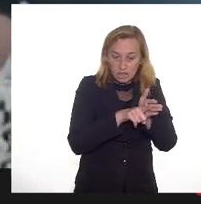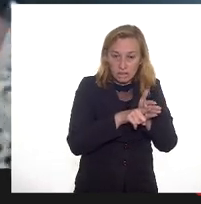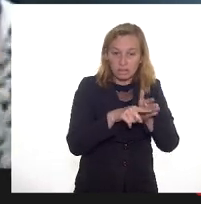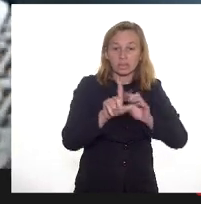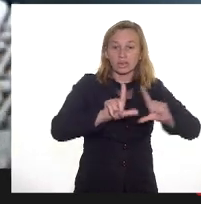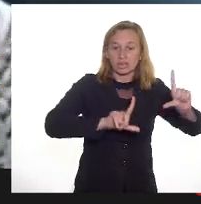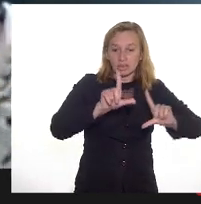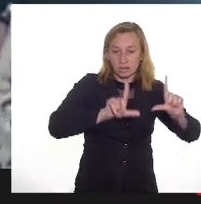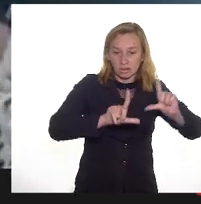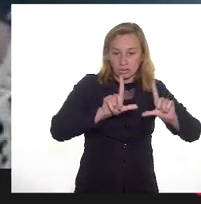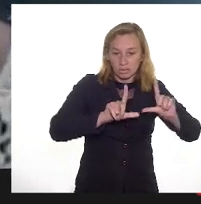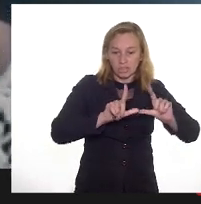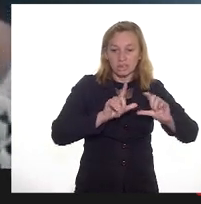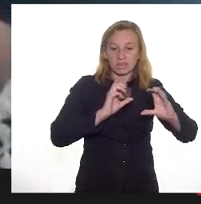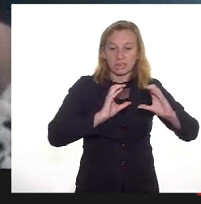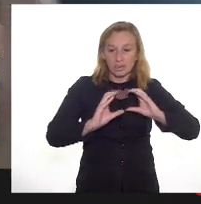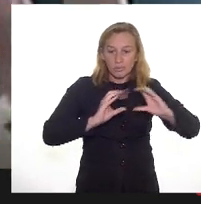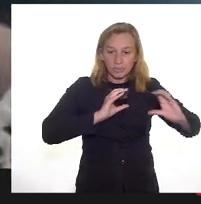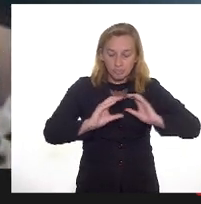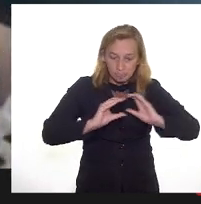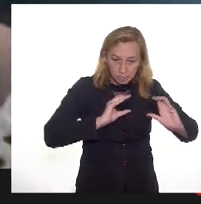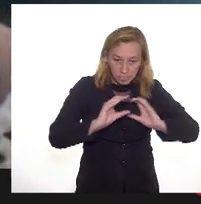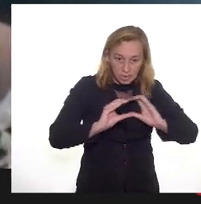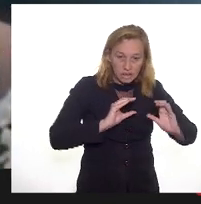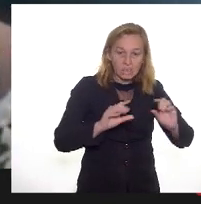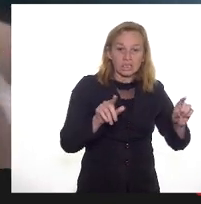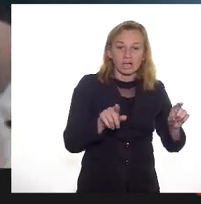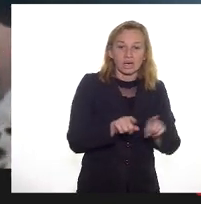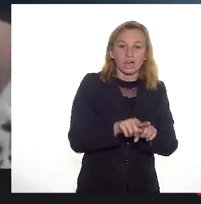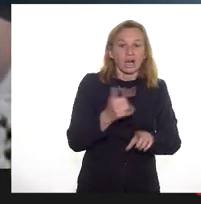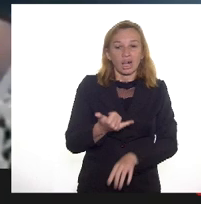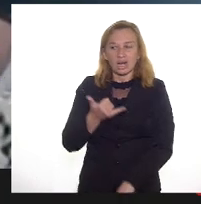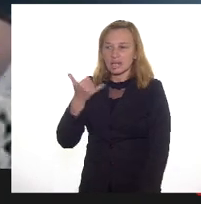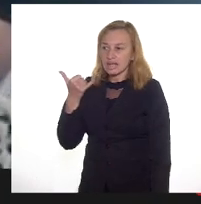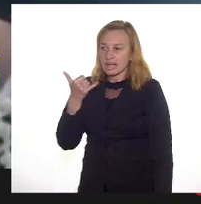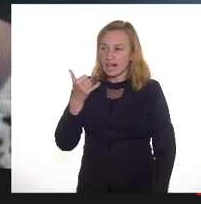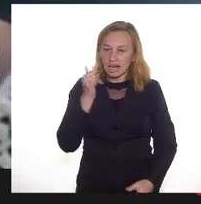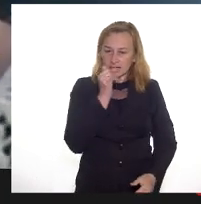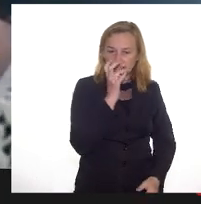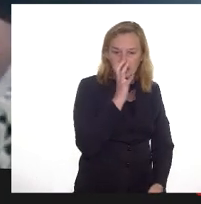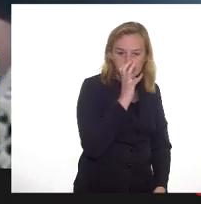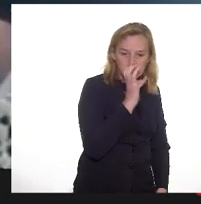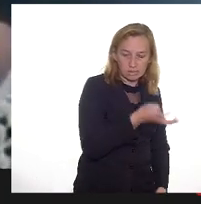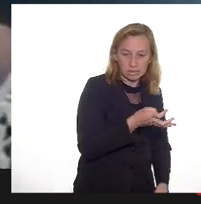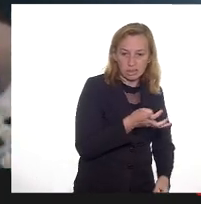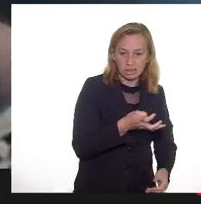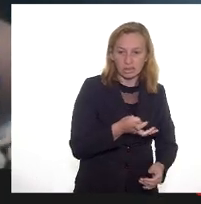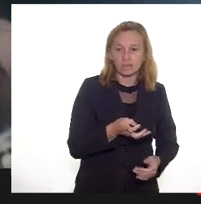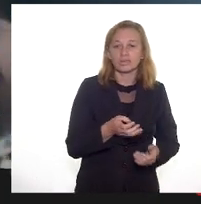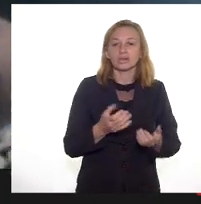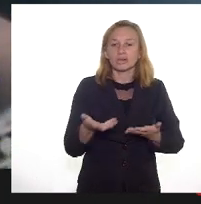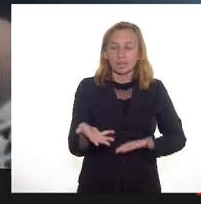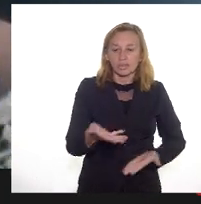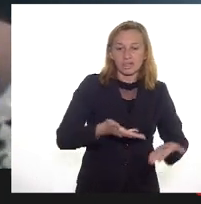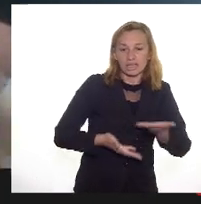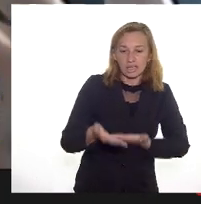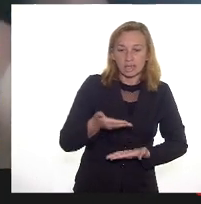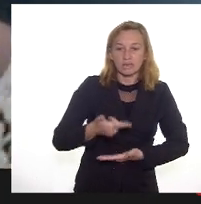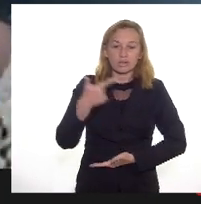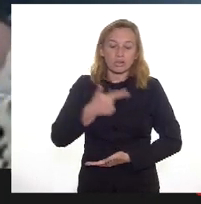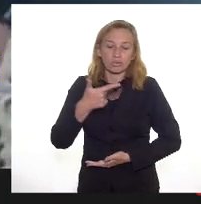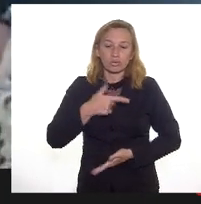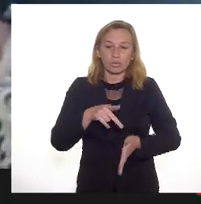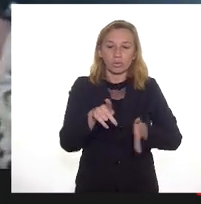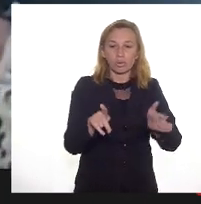comunicação e as informações do Disque Denúncia, né? Quem eu agradeço, Zeca Borges, né? Pela parceria, já é um segundo projeto que a gente